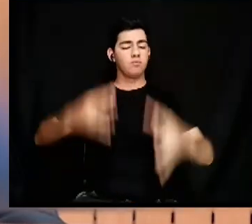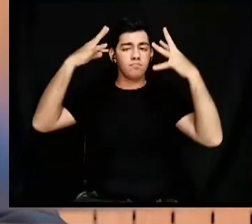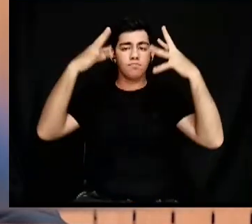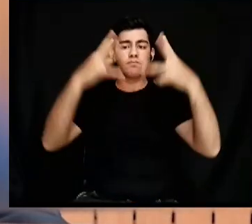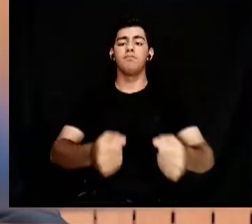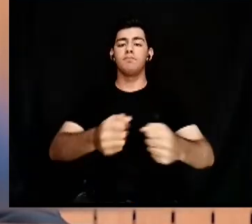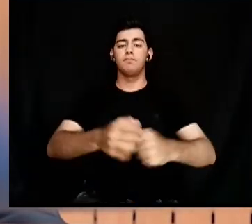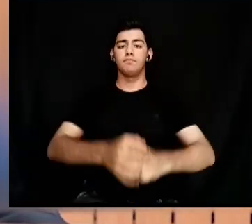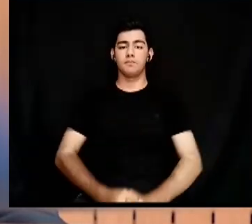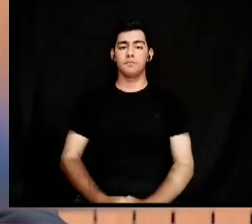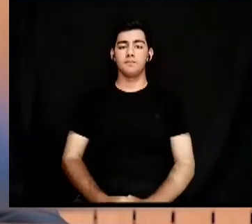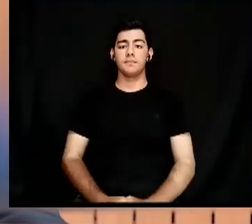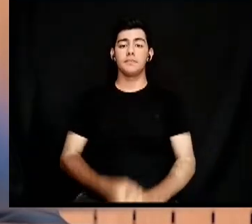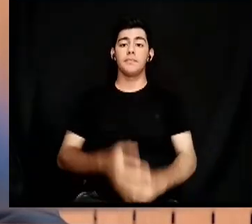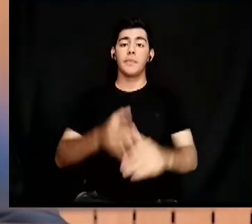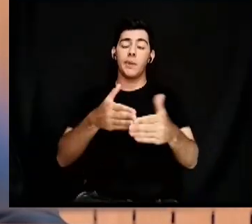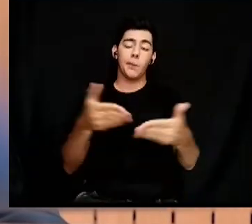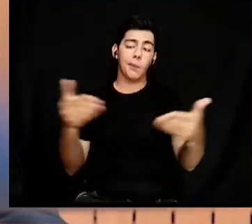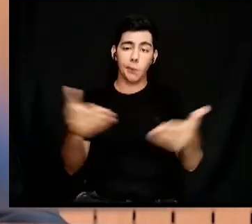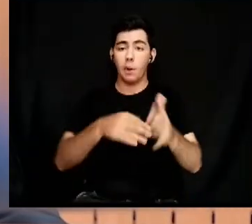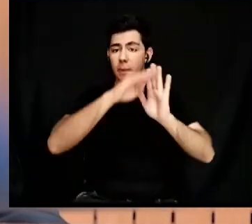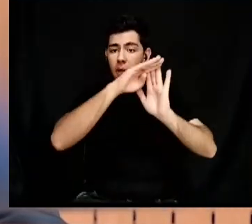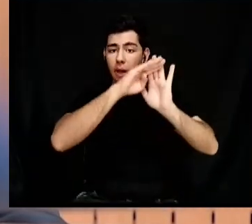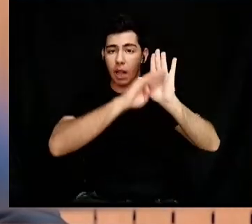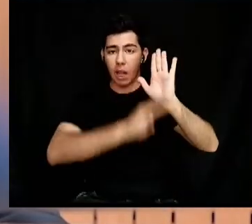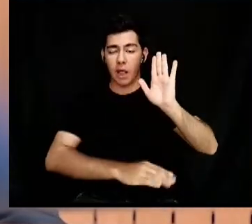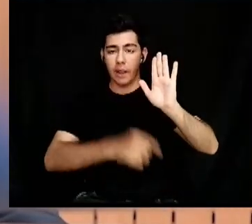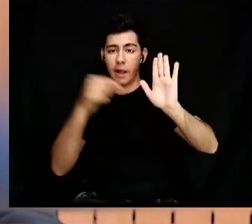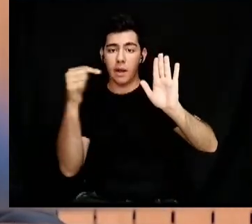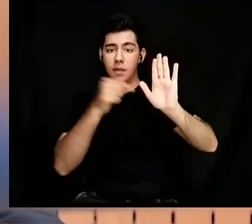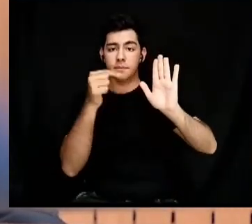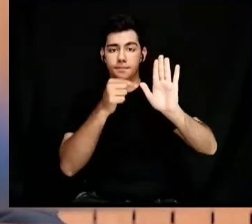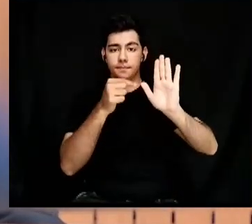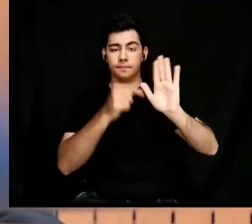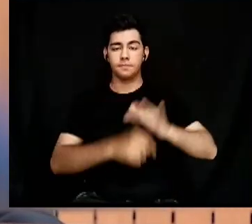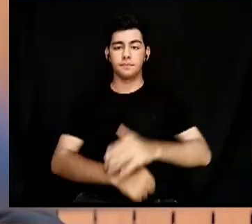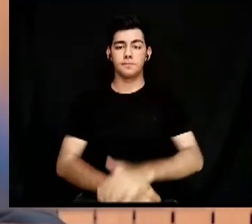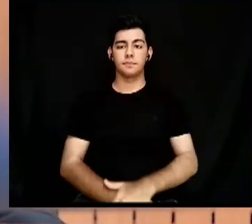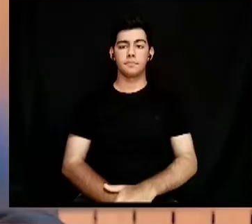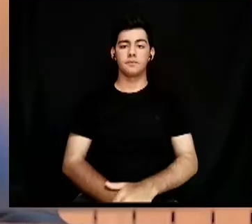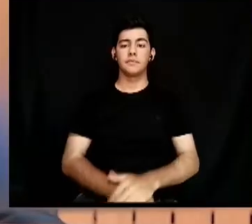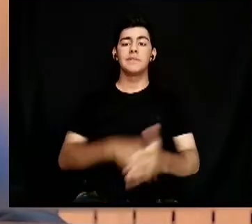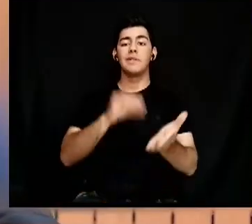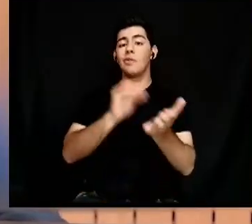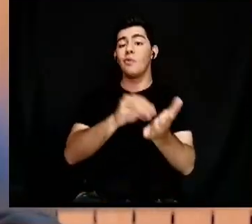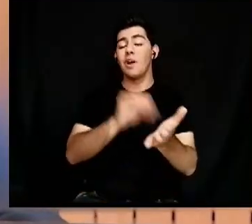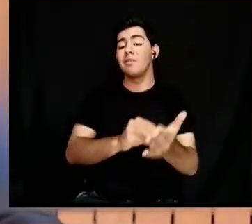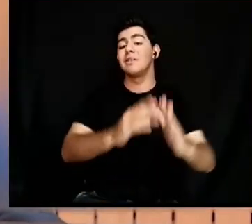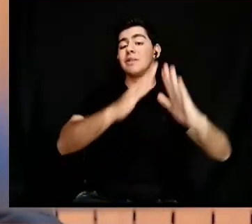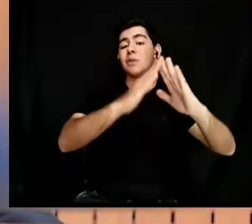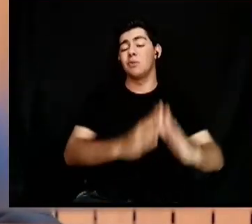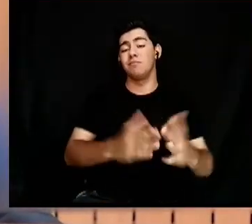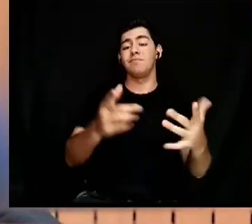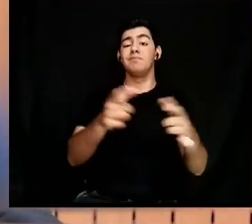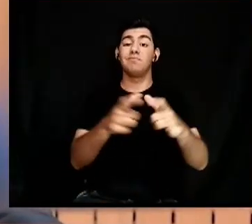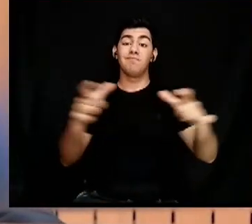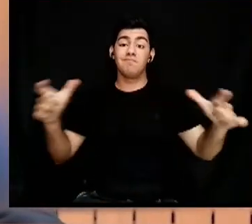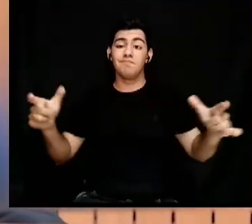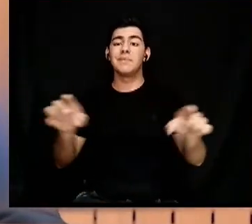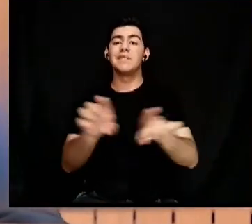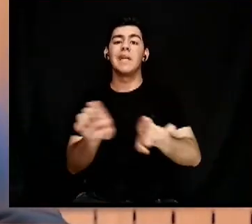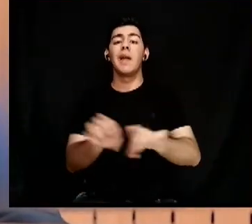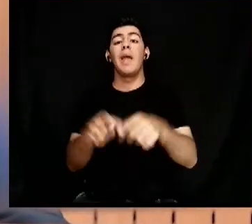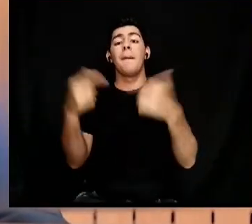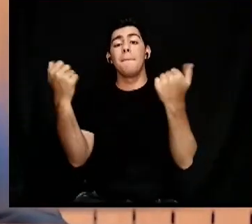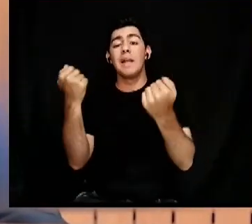hoje, a lista de falta de moradia é grande, a necessidade de moradia na cidade é grande.